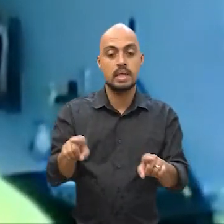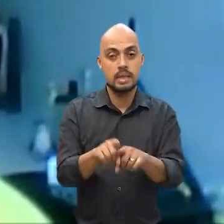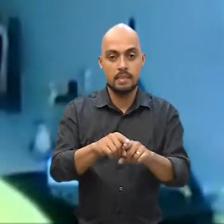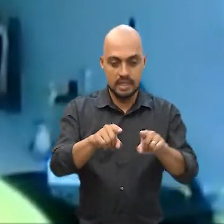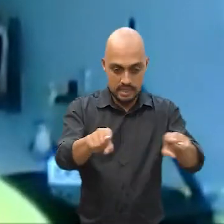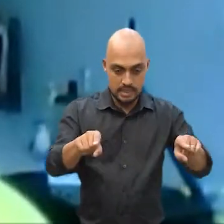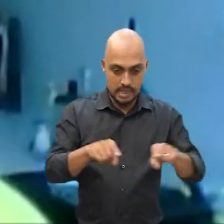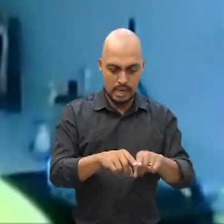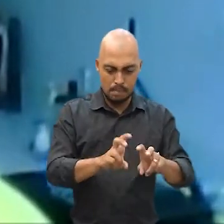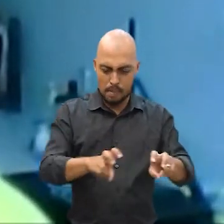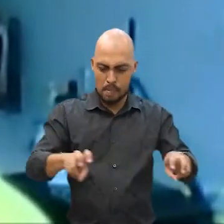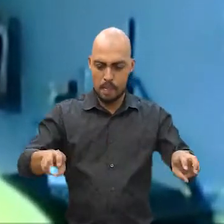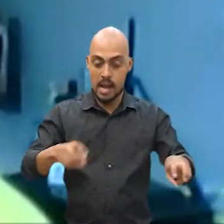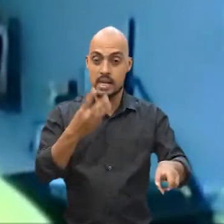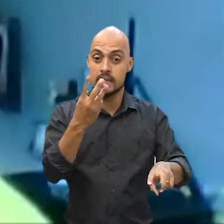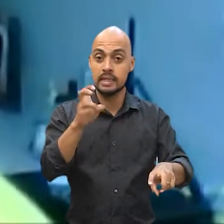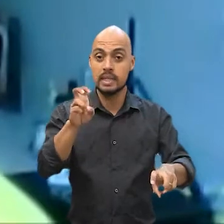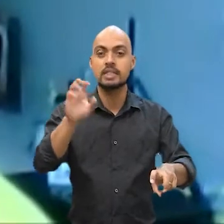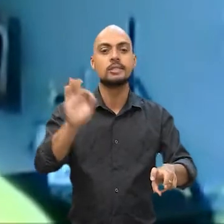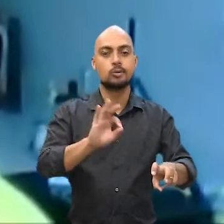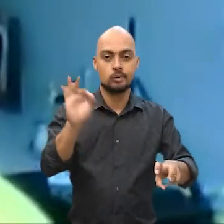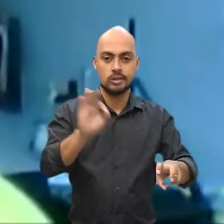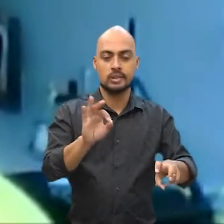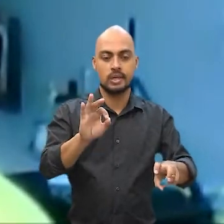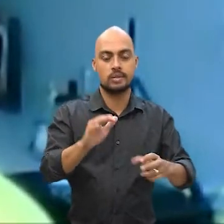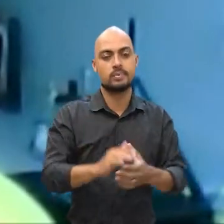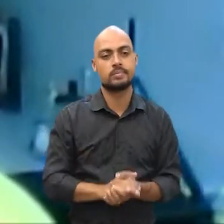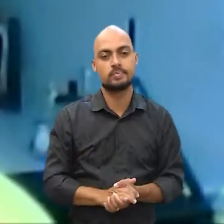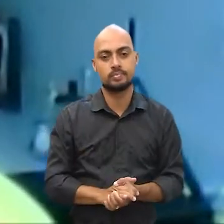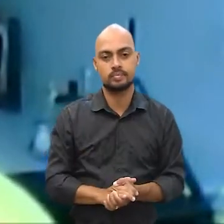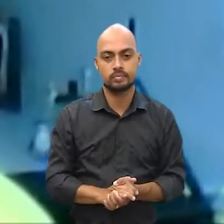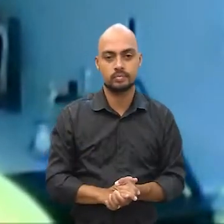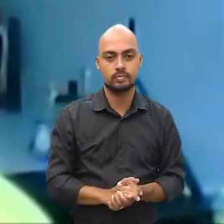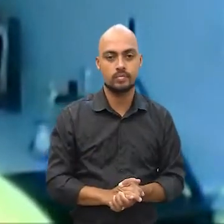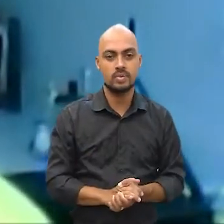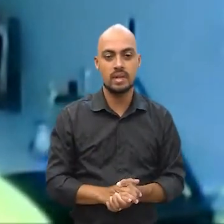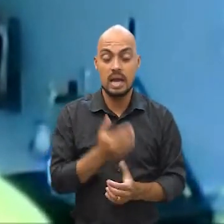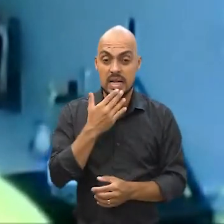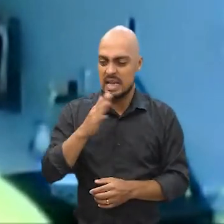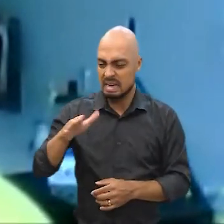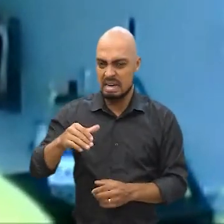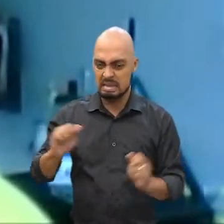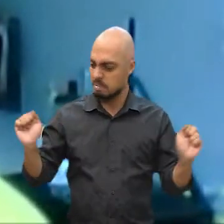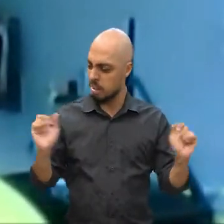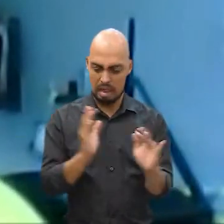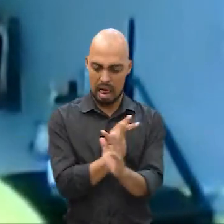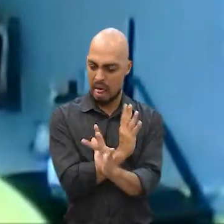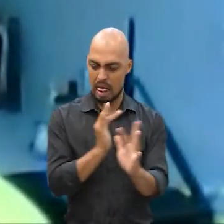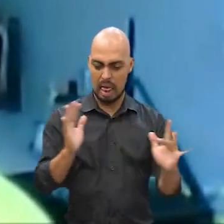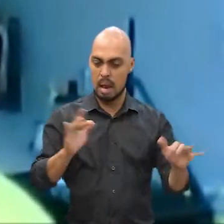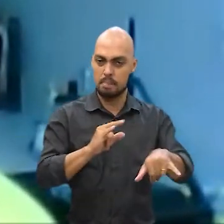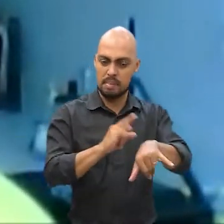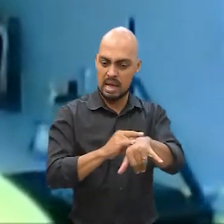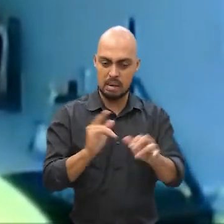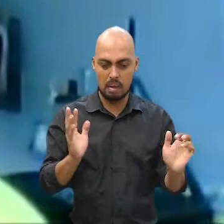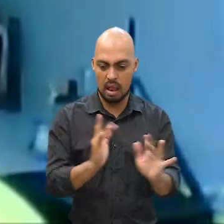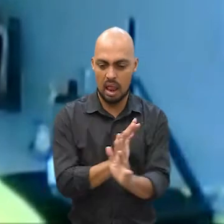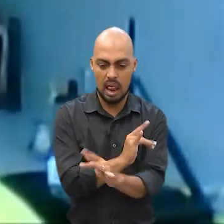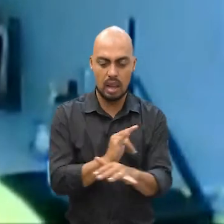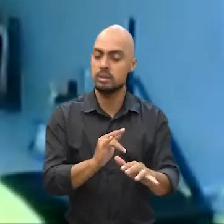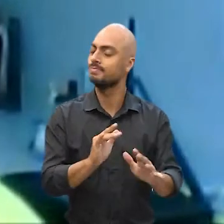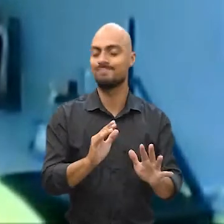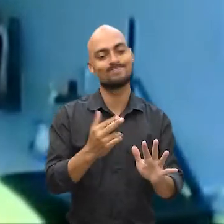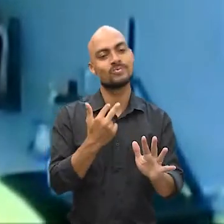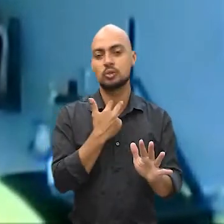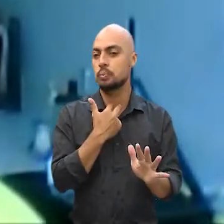capacidade da sala para a escola, né? Não poderá ter muitas crianças transitando para ir ao banheiro ou mesmo usar os